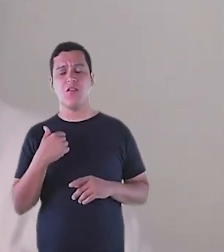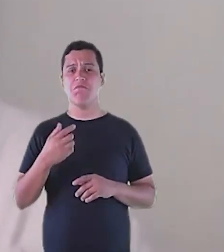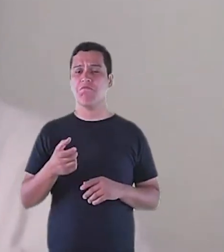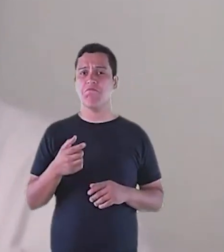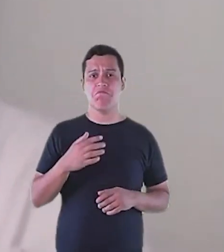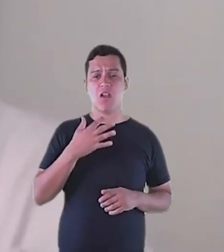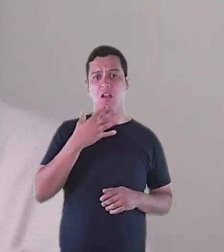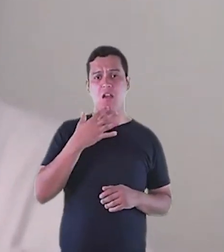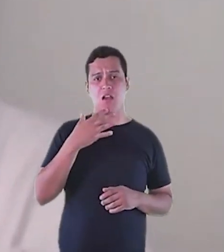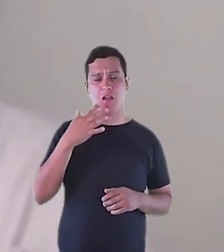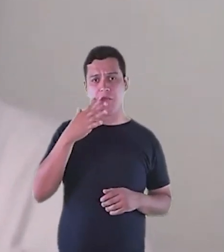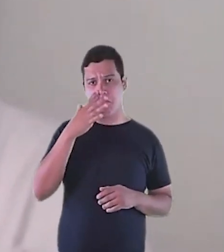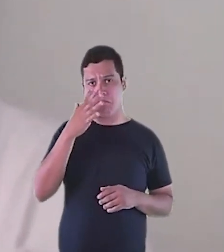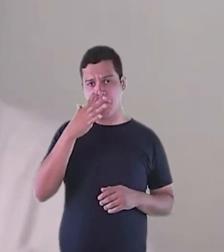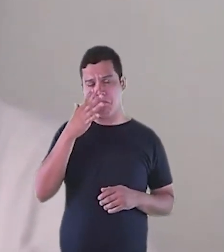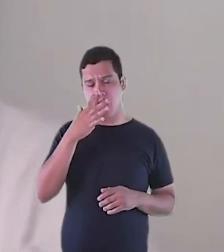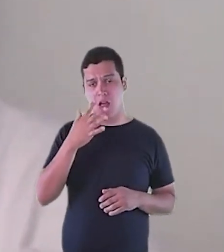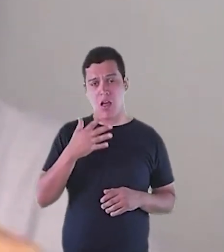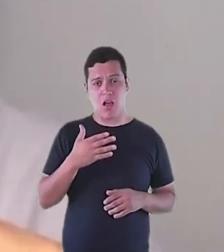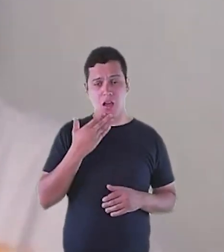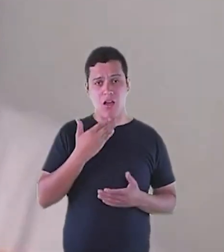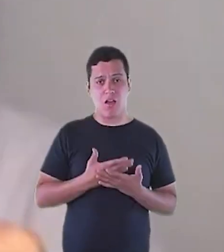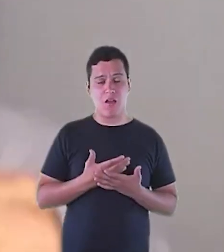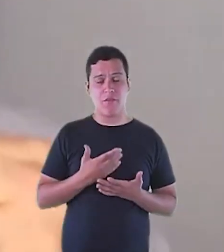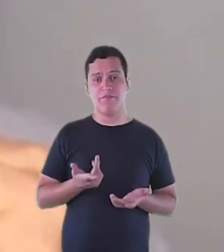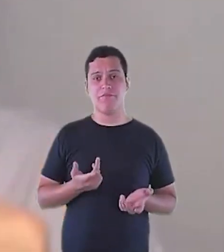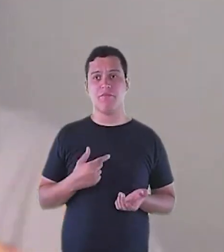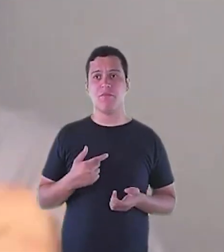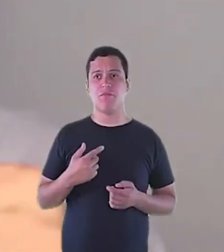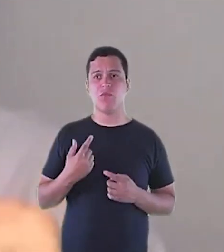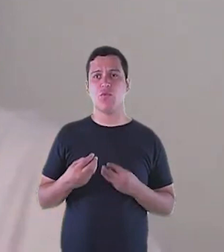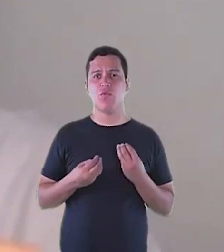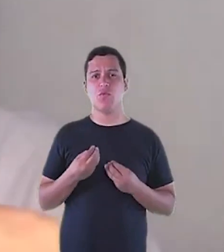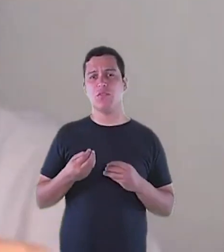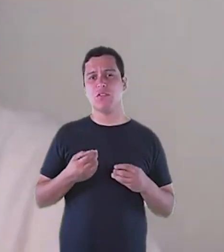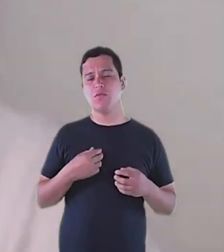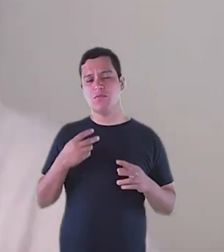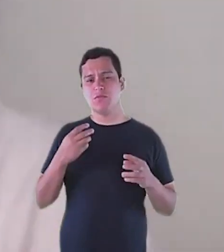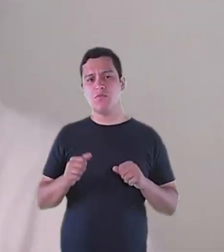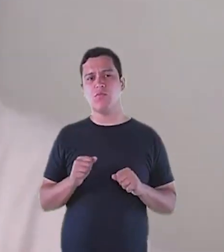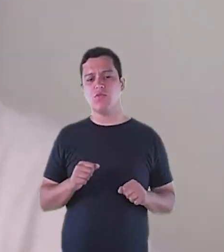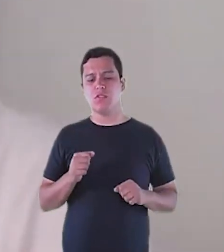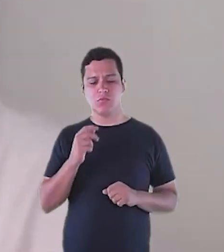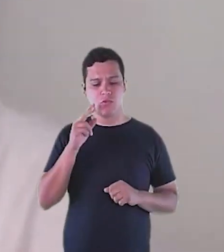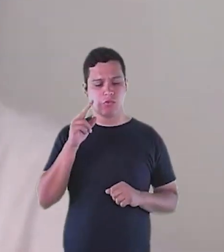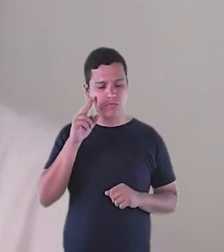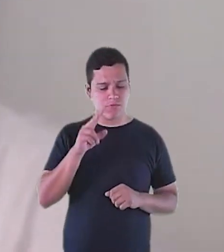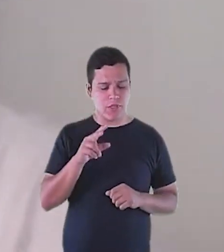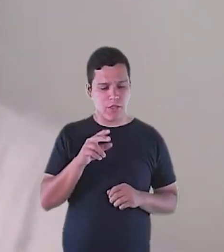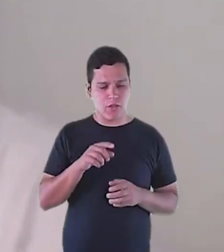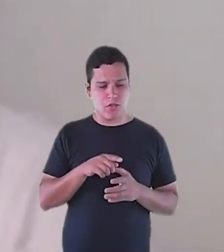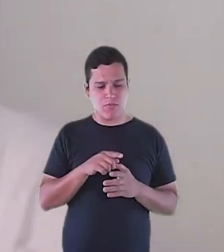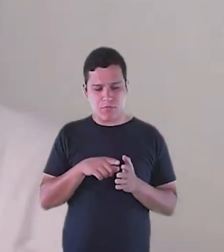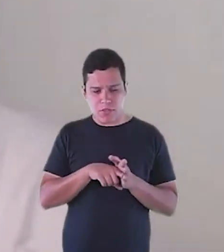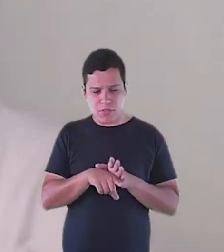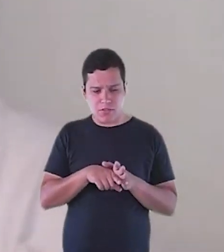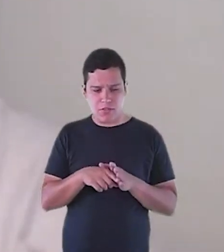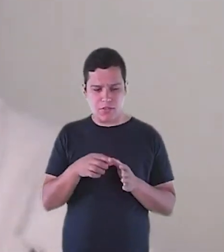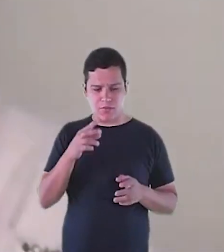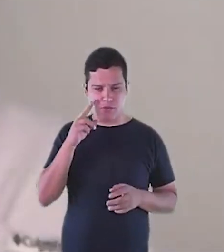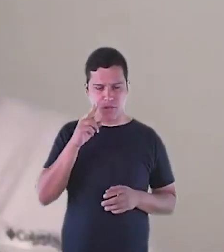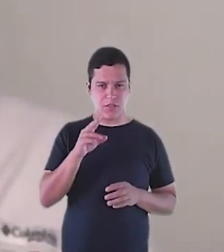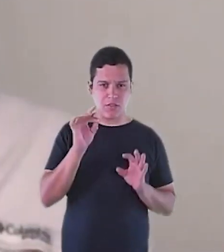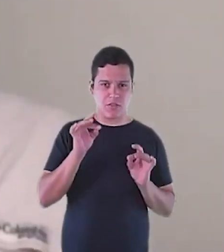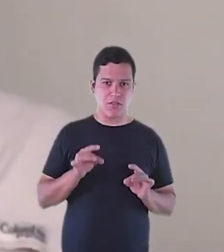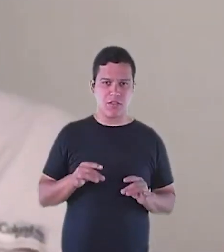muito, assim, ao observar essas sutilezas do sistema escravista, que tinham,